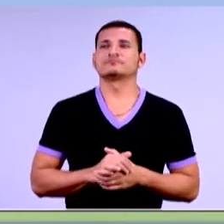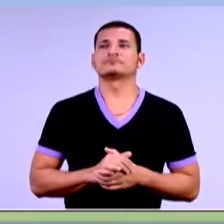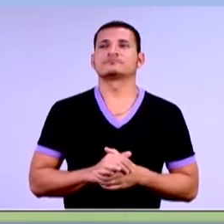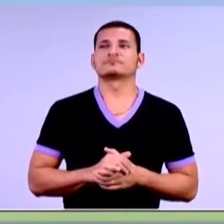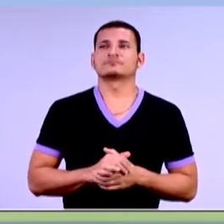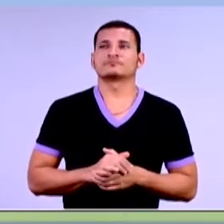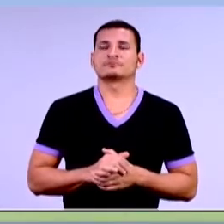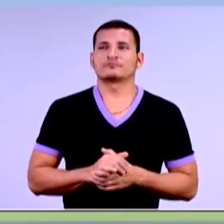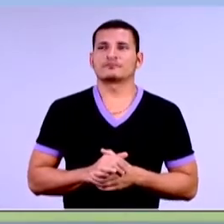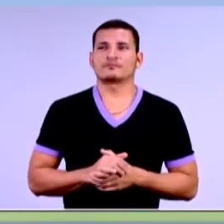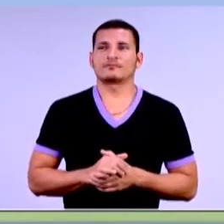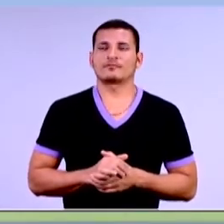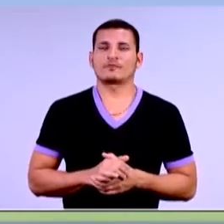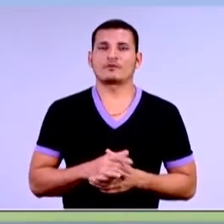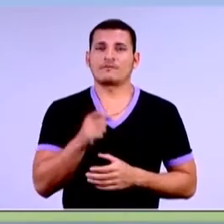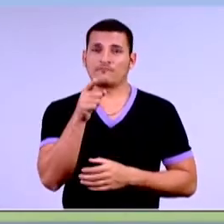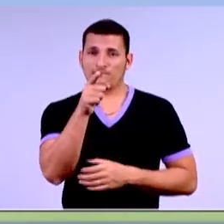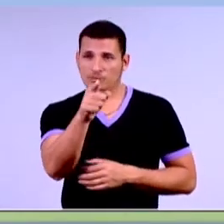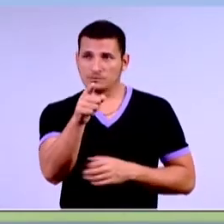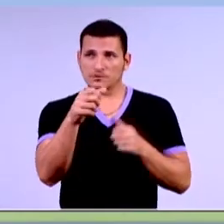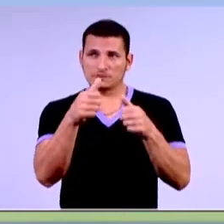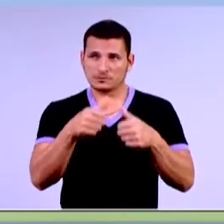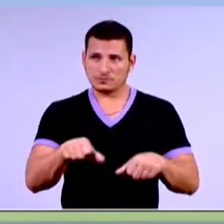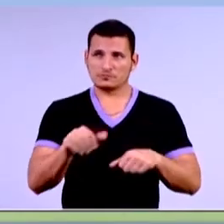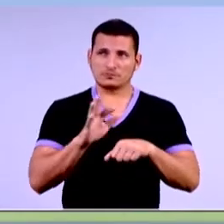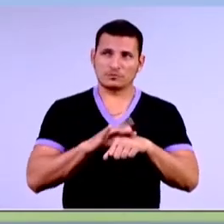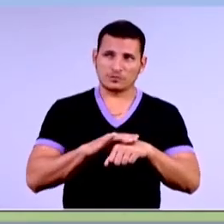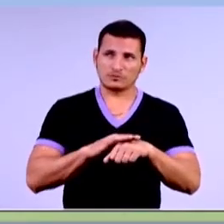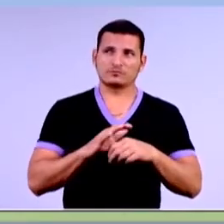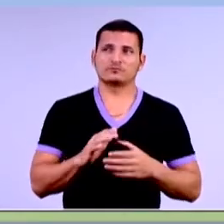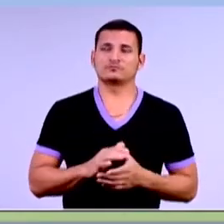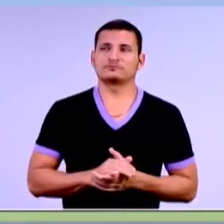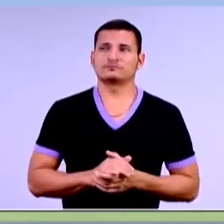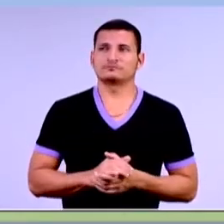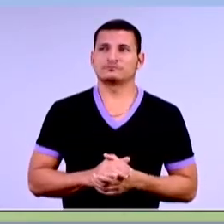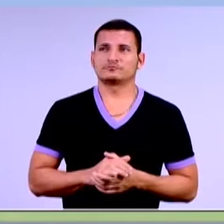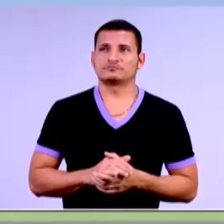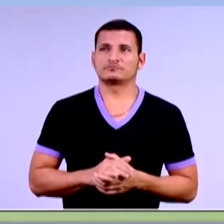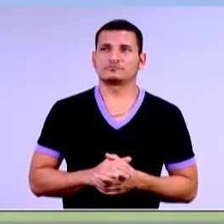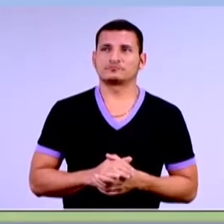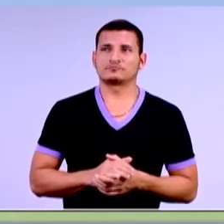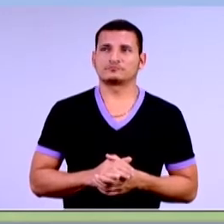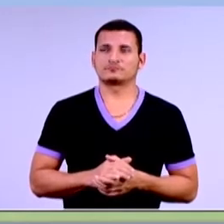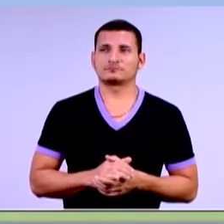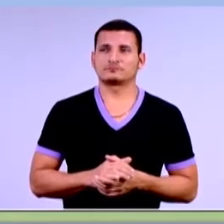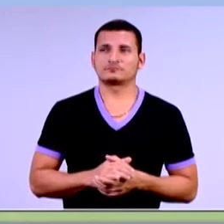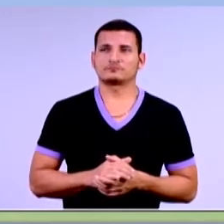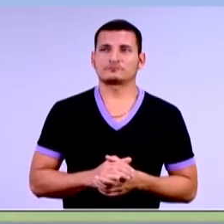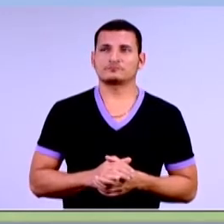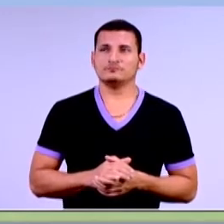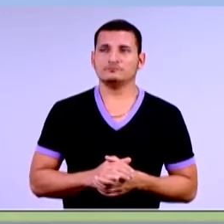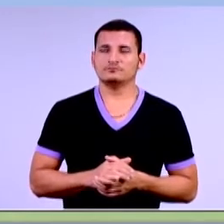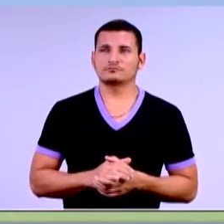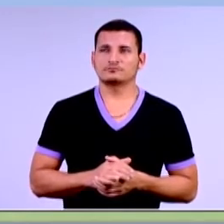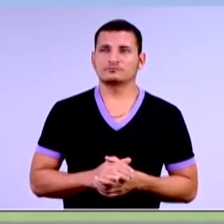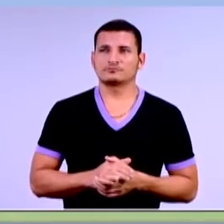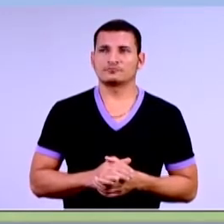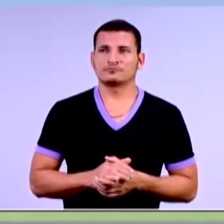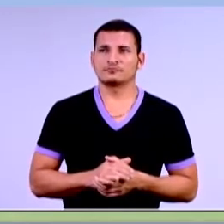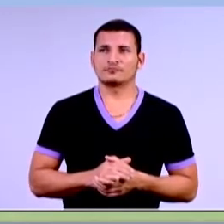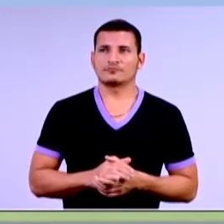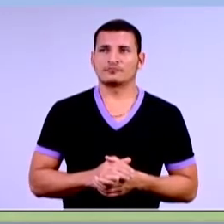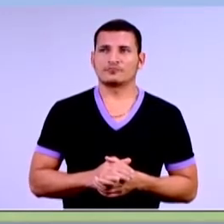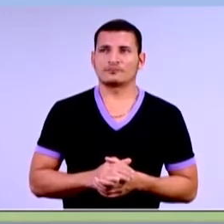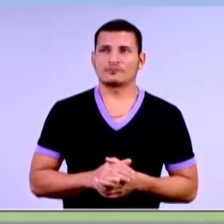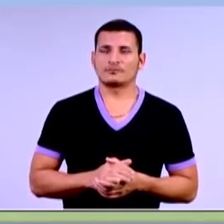que você estava doente eo wars eike rock é eu sou